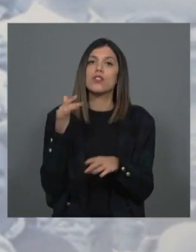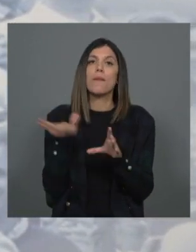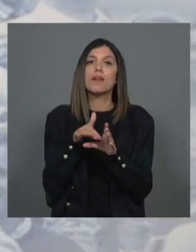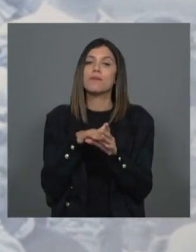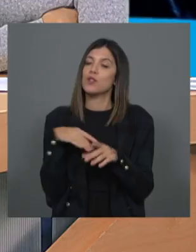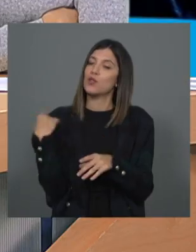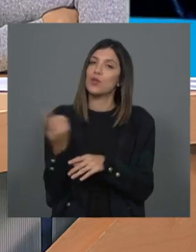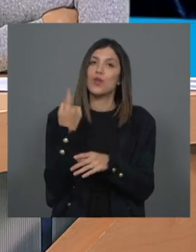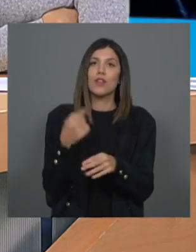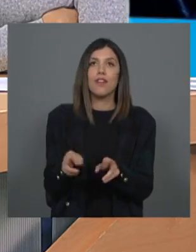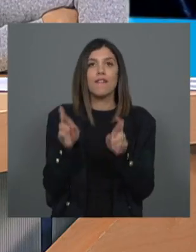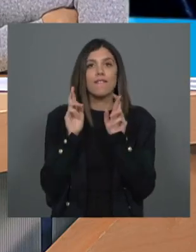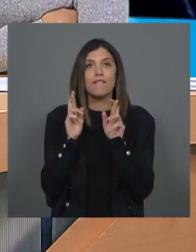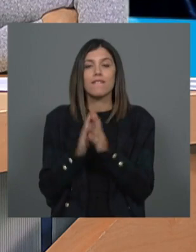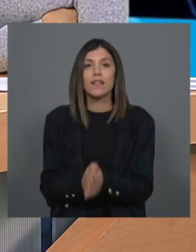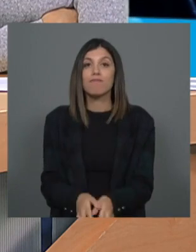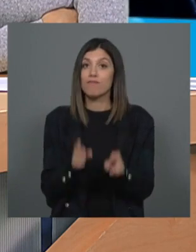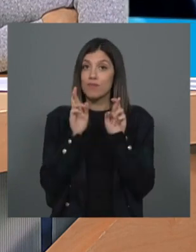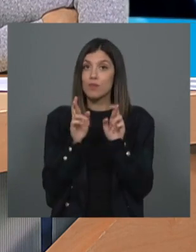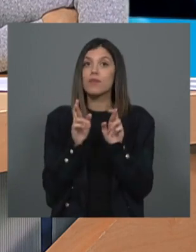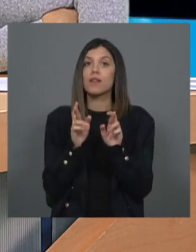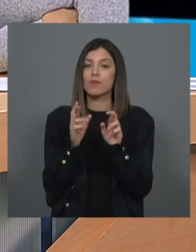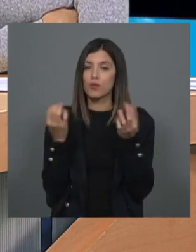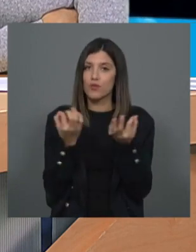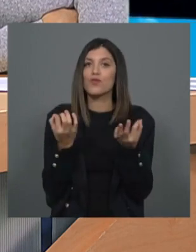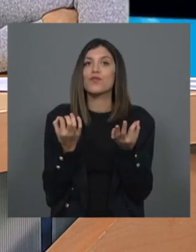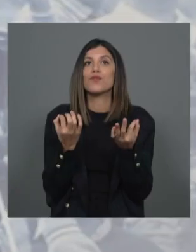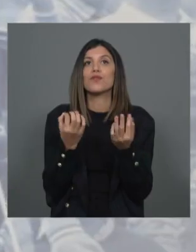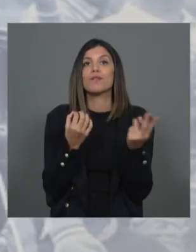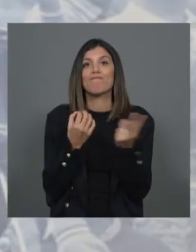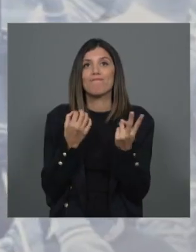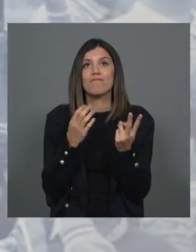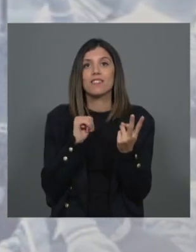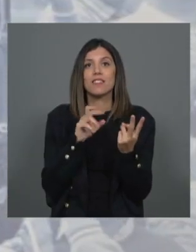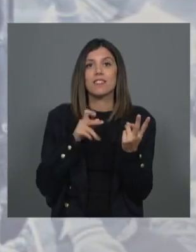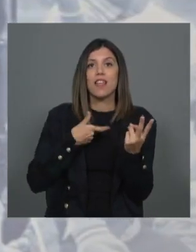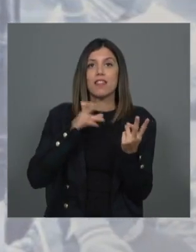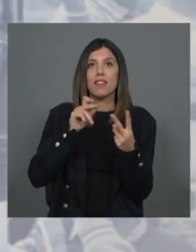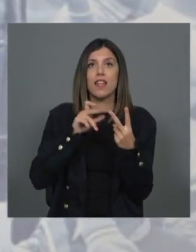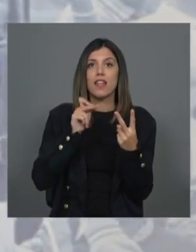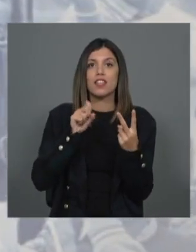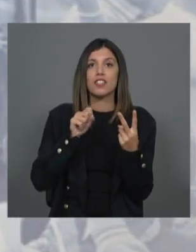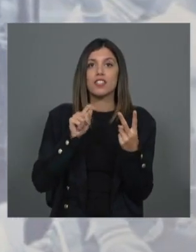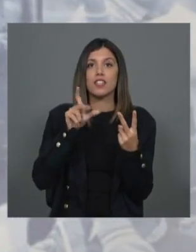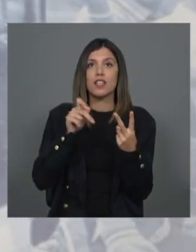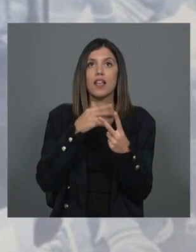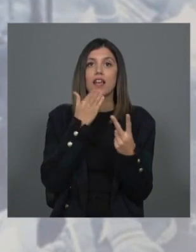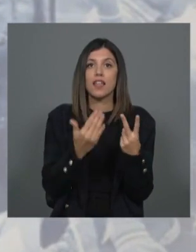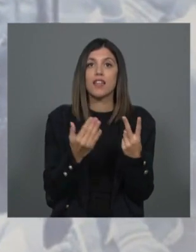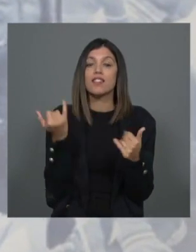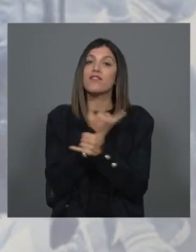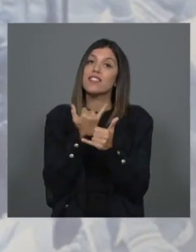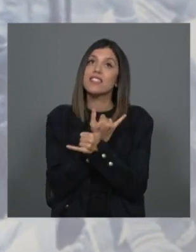todos. Esperemos que de facto assim aconteça. Sandra Chaves Costa e Ângela Barreto Xavier, agradeço-vos muito terem estado aqui. Obrigada. Felicidades